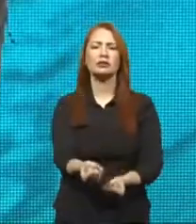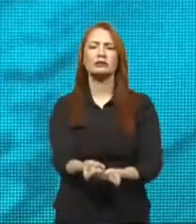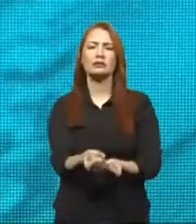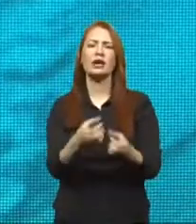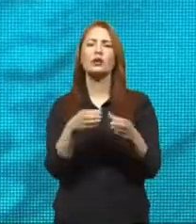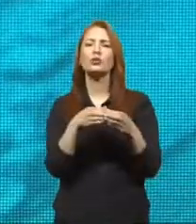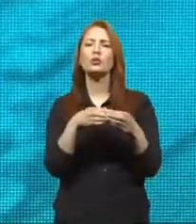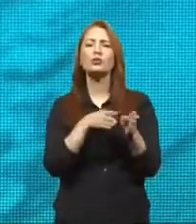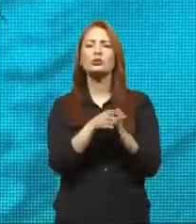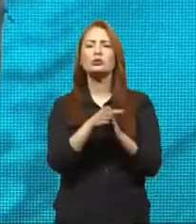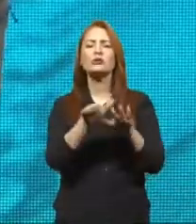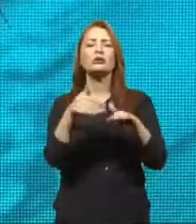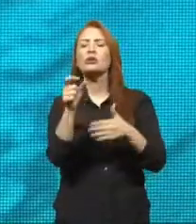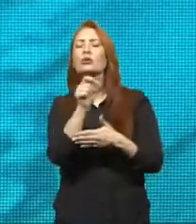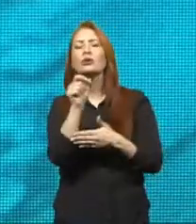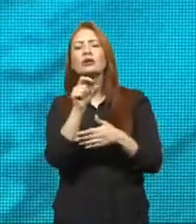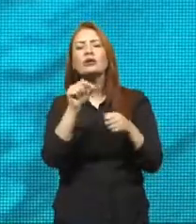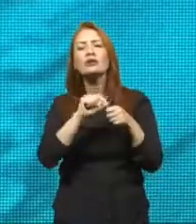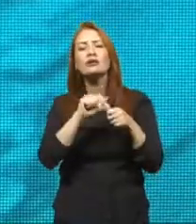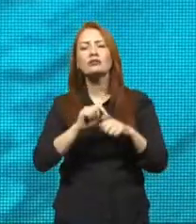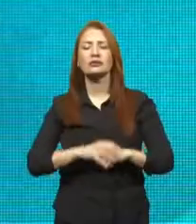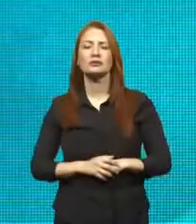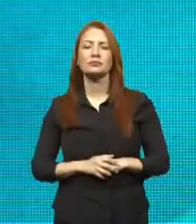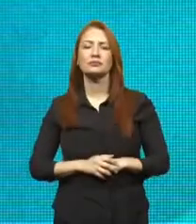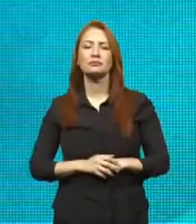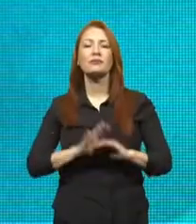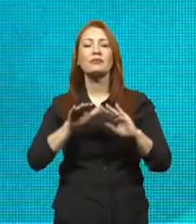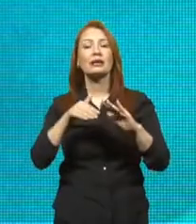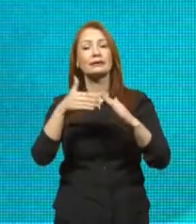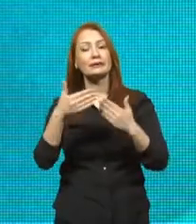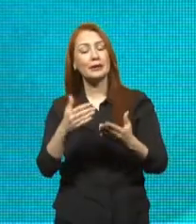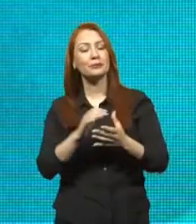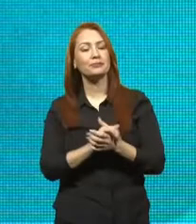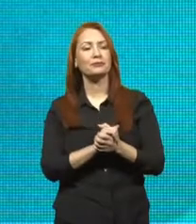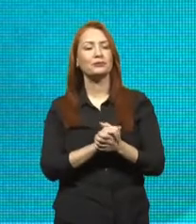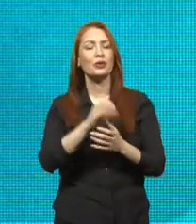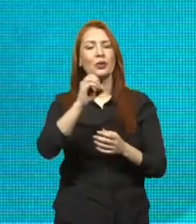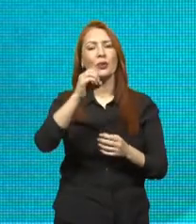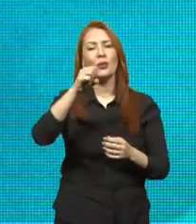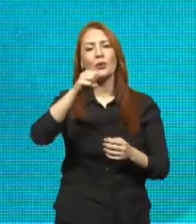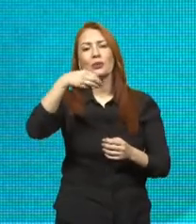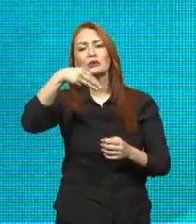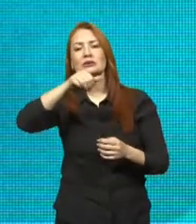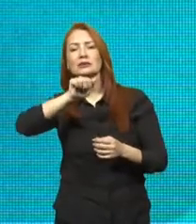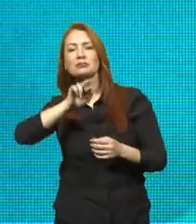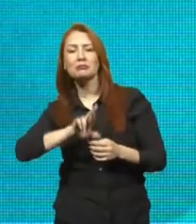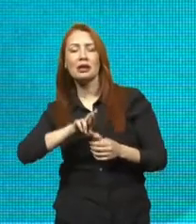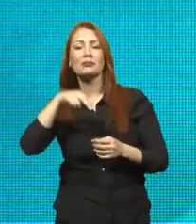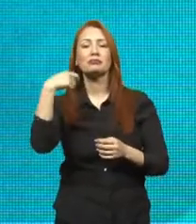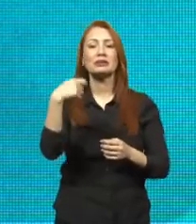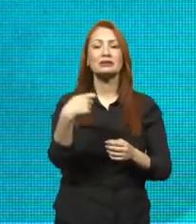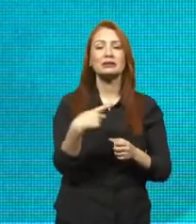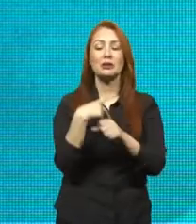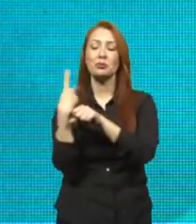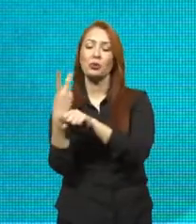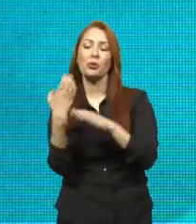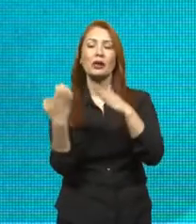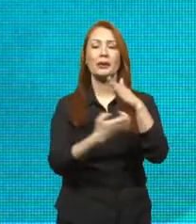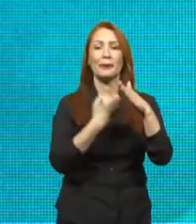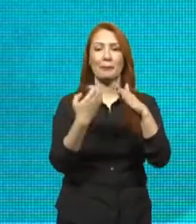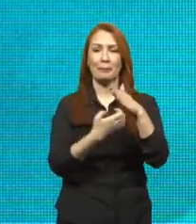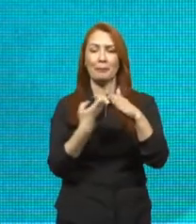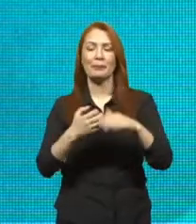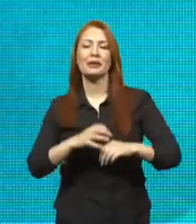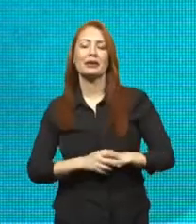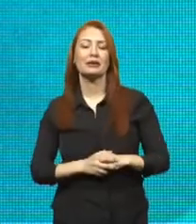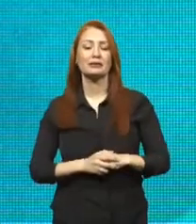faz? Qual a próxima etapa? Aí ele começa a ir atrás das empresas que possam ter interesse em destinar a parte